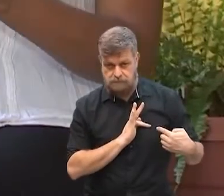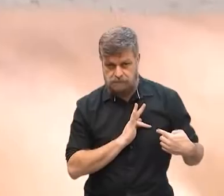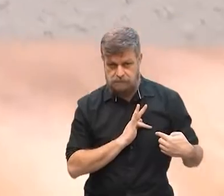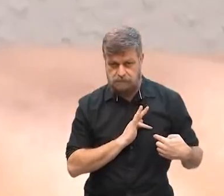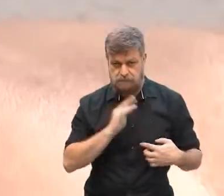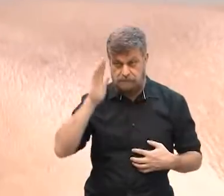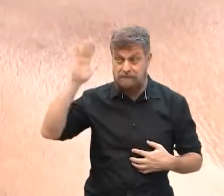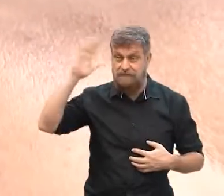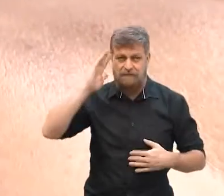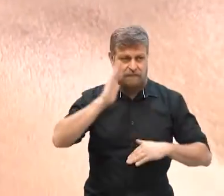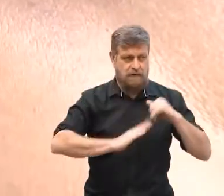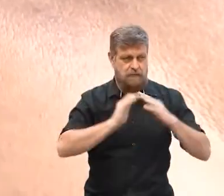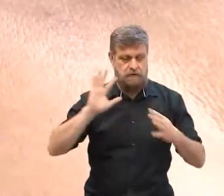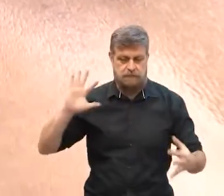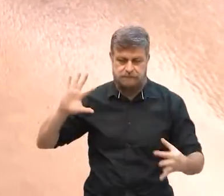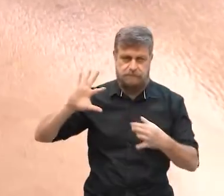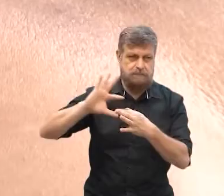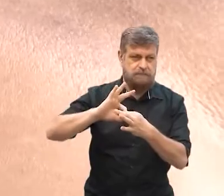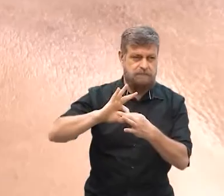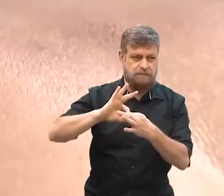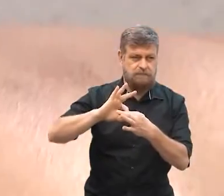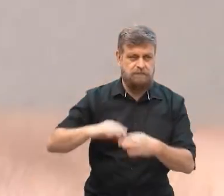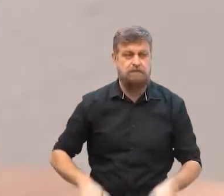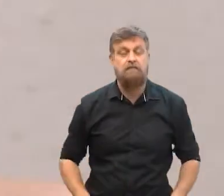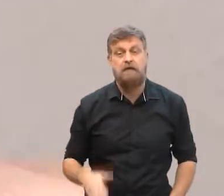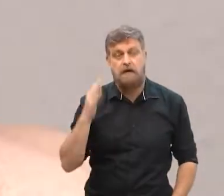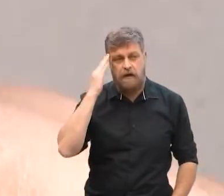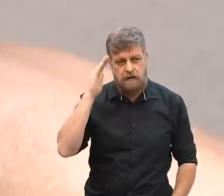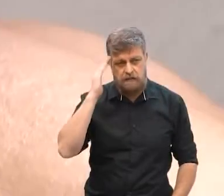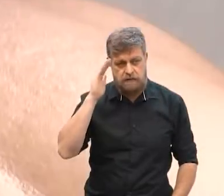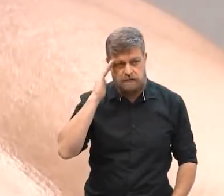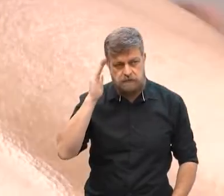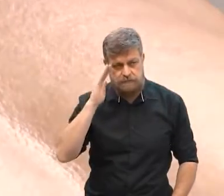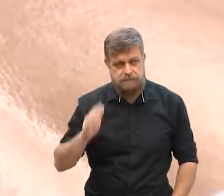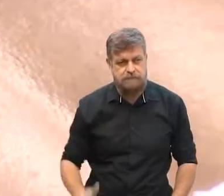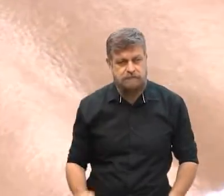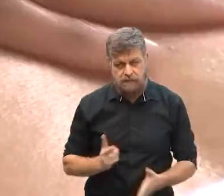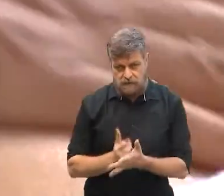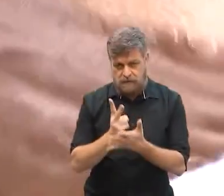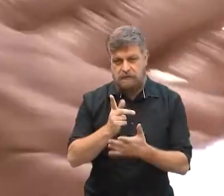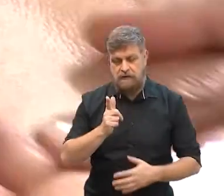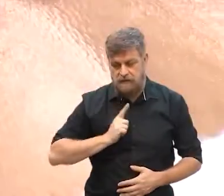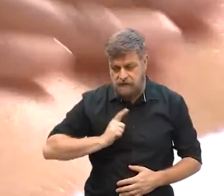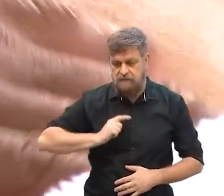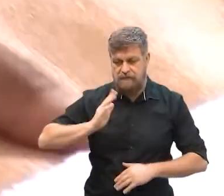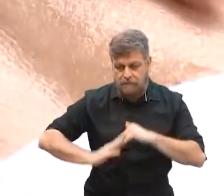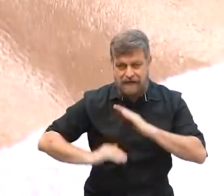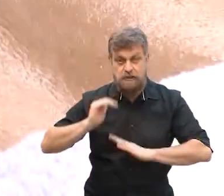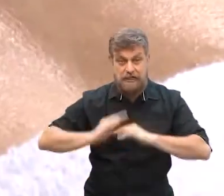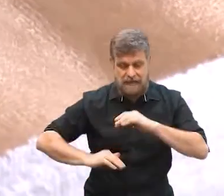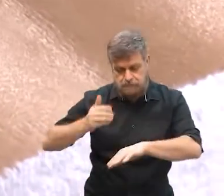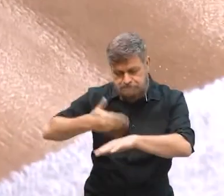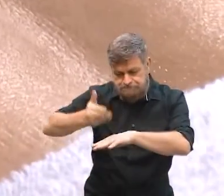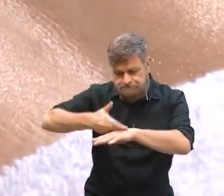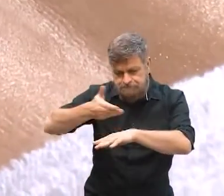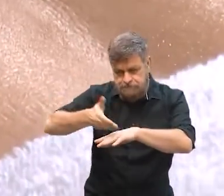na teoria e na prática. Tudo junto. Entendi. Sempre tem modelos no curso, né? Pra você testar a técnica que você